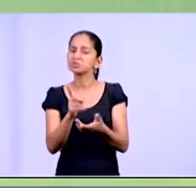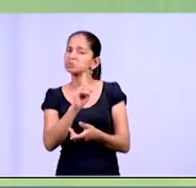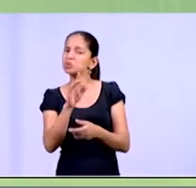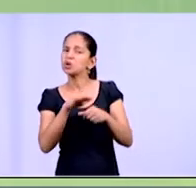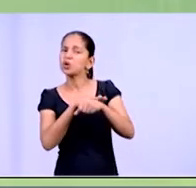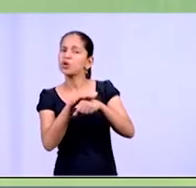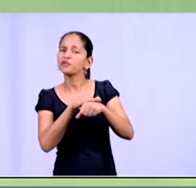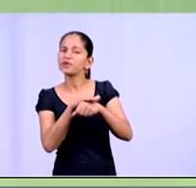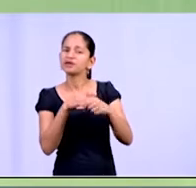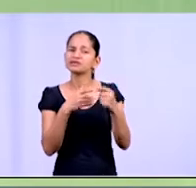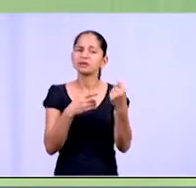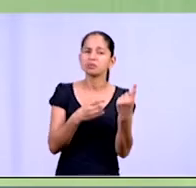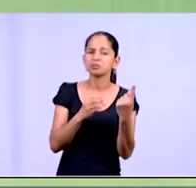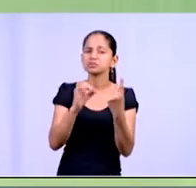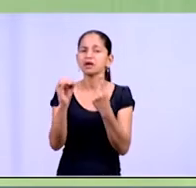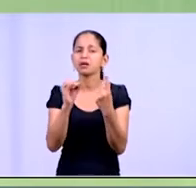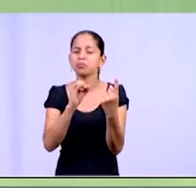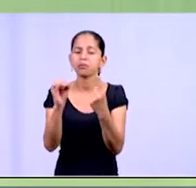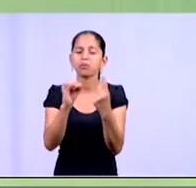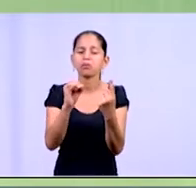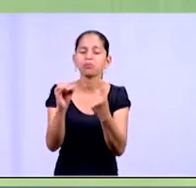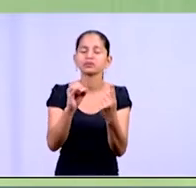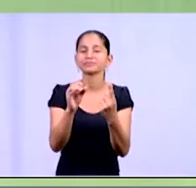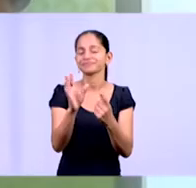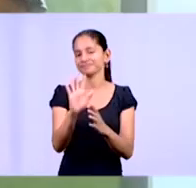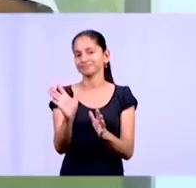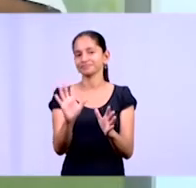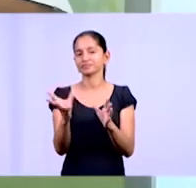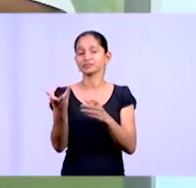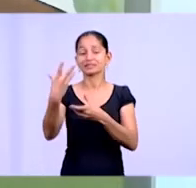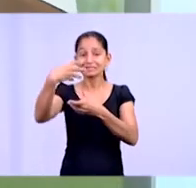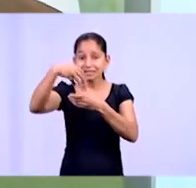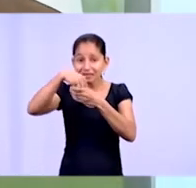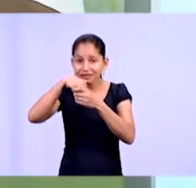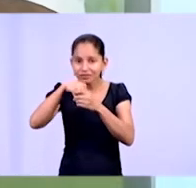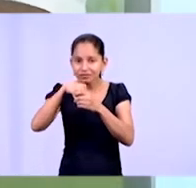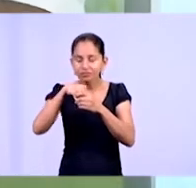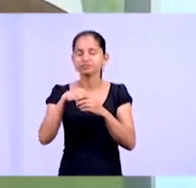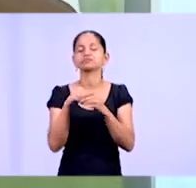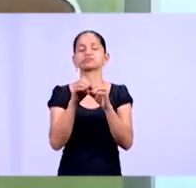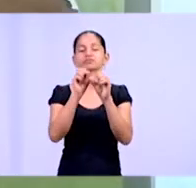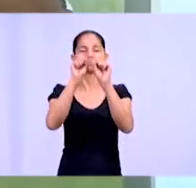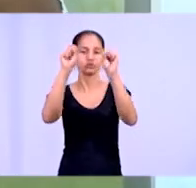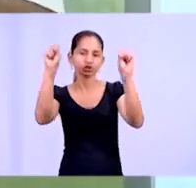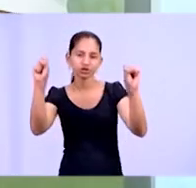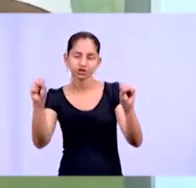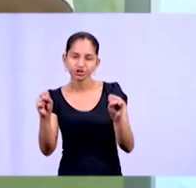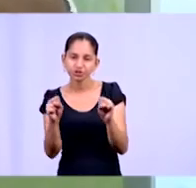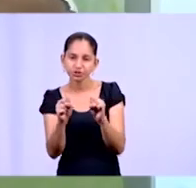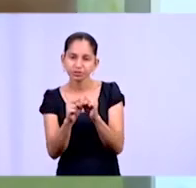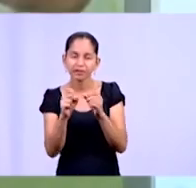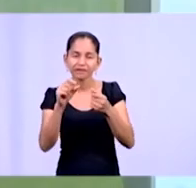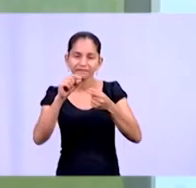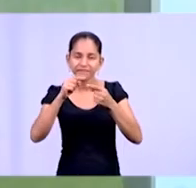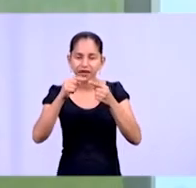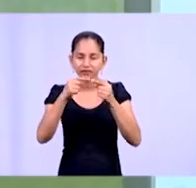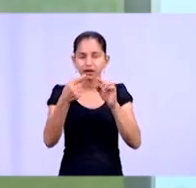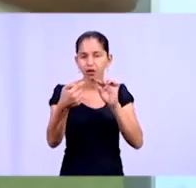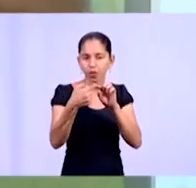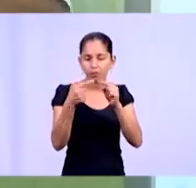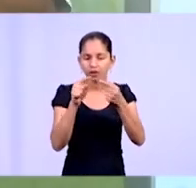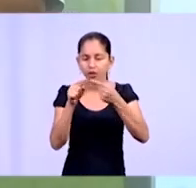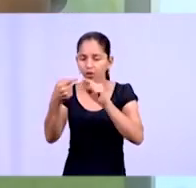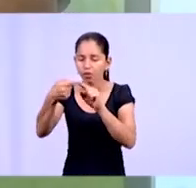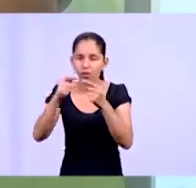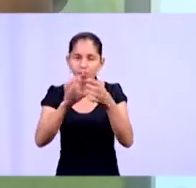0 e 1. É o computador se comunica internamente, ligando e desligando determinadas